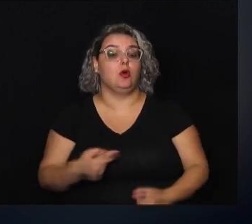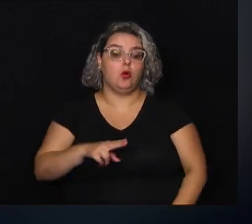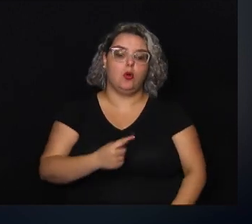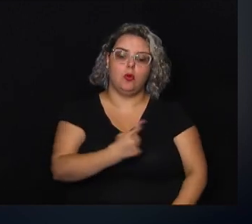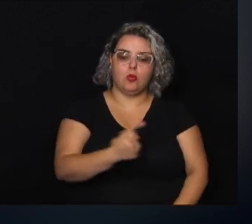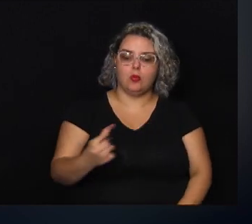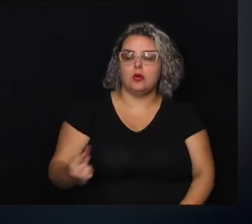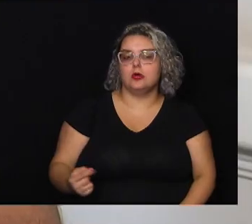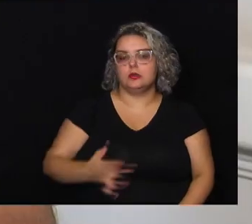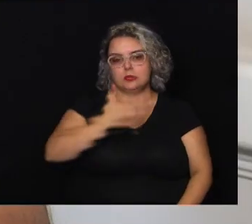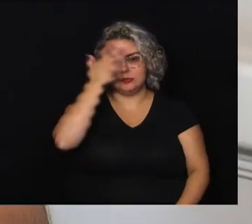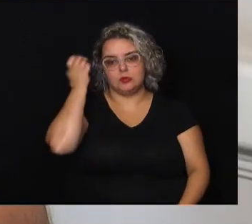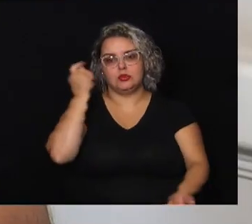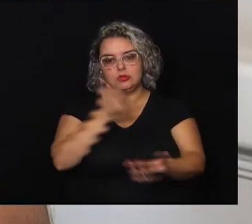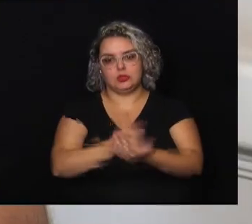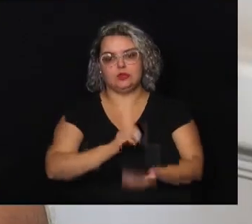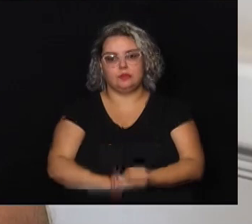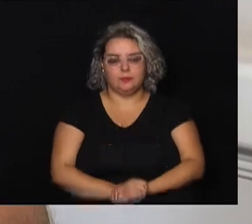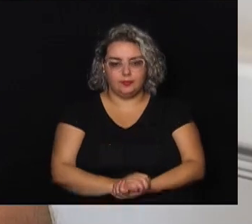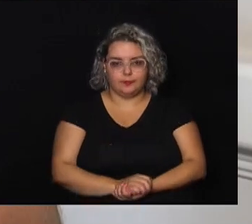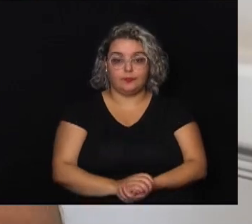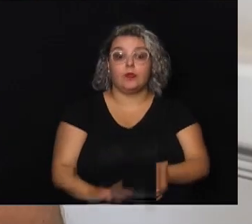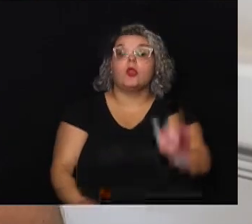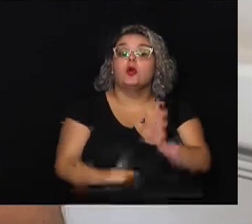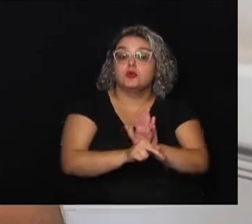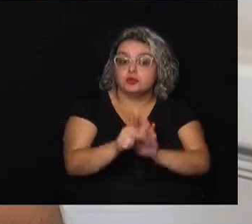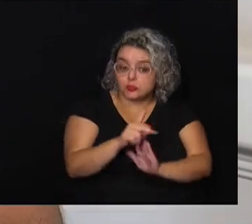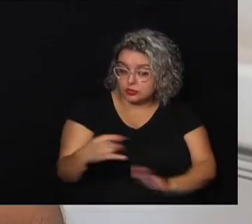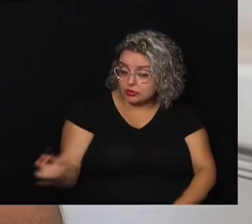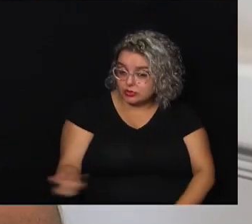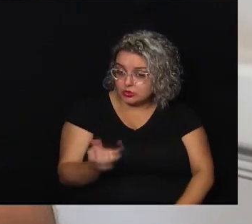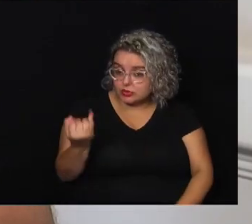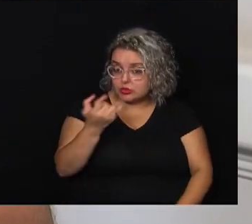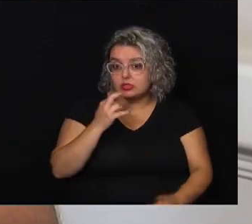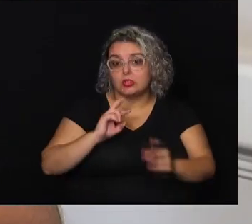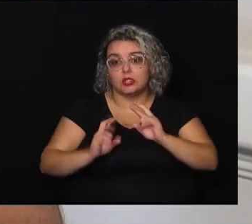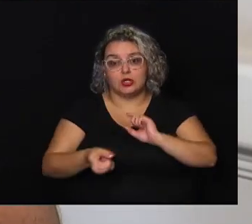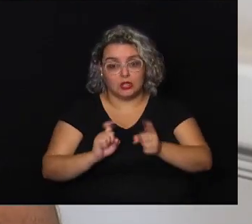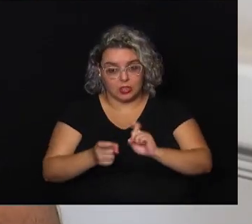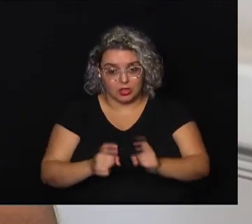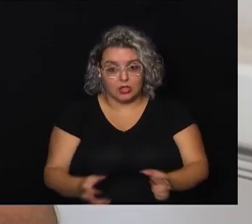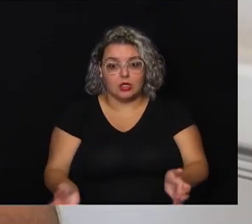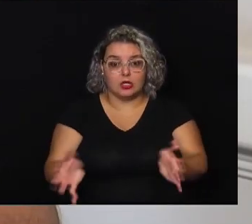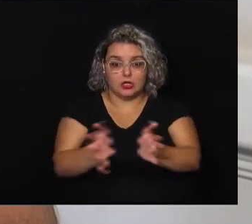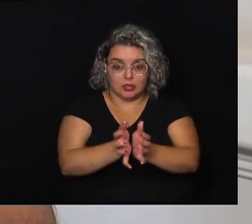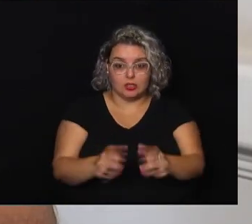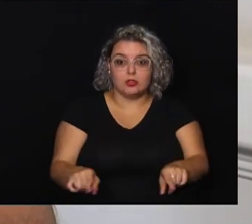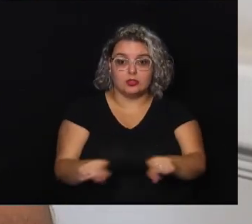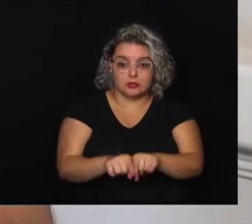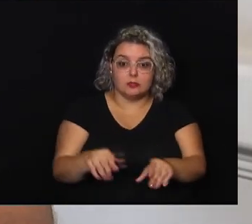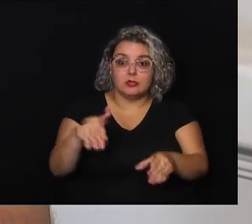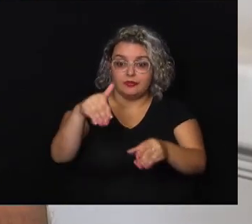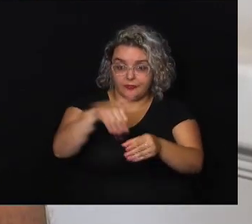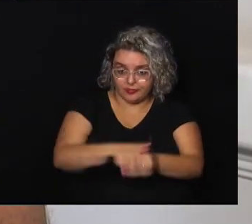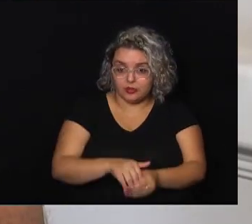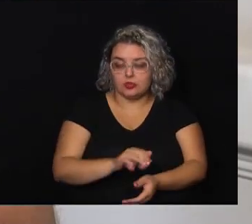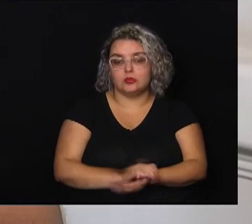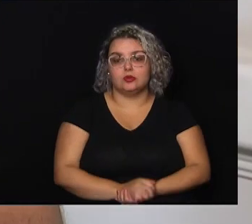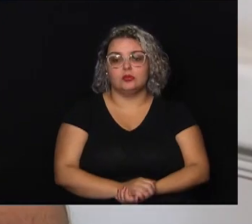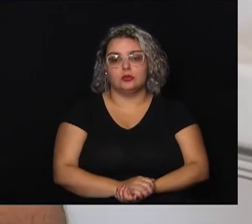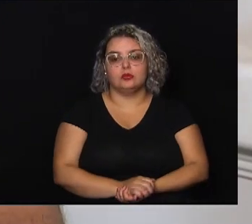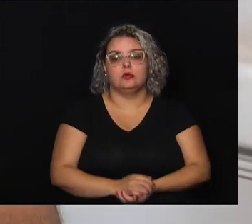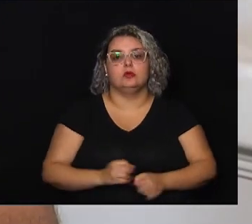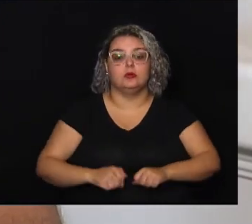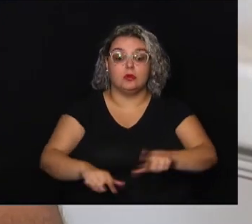dos consumidores. Além dos projetos importantes que a reunião e a comissão também votou, eu destaco